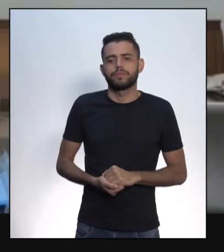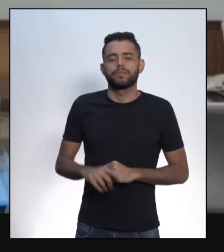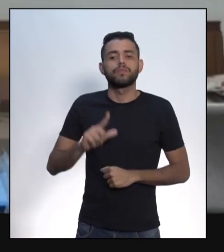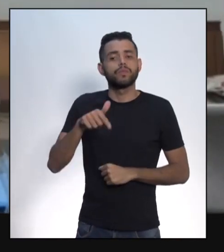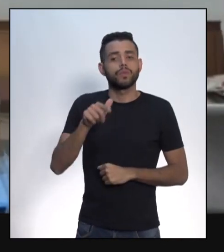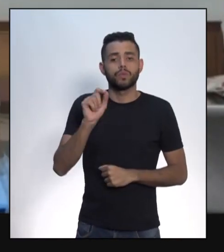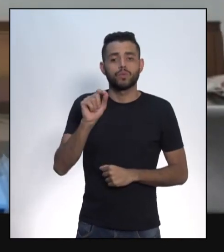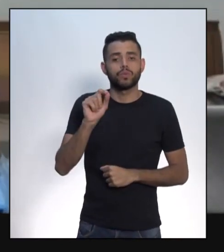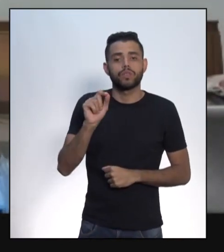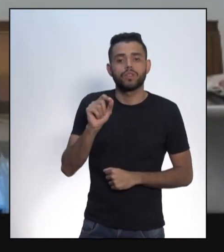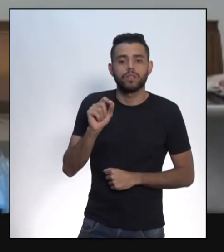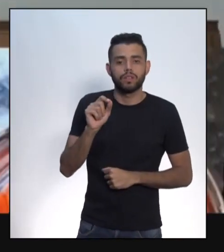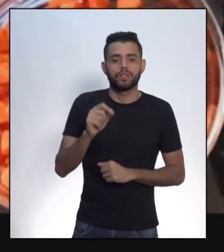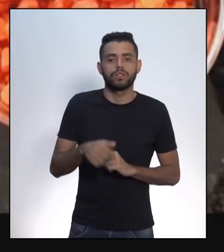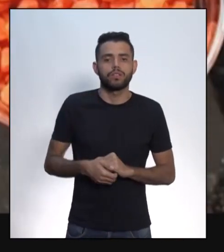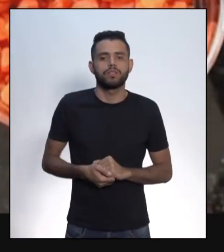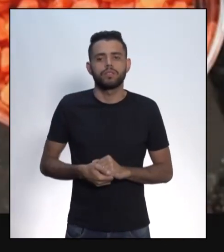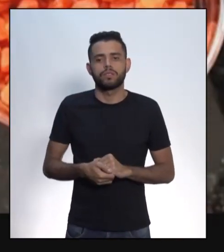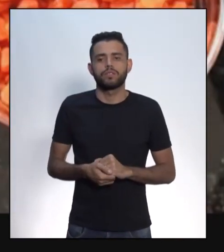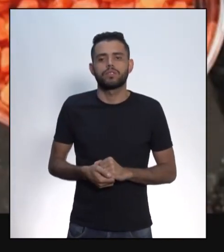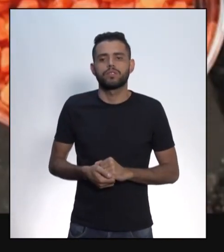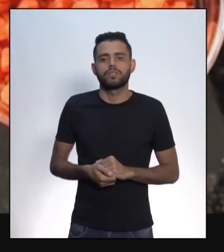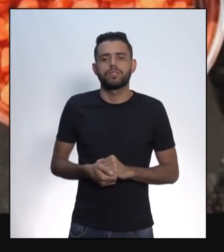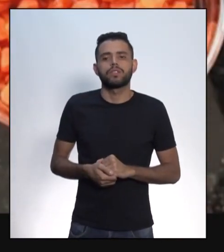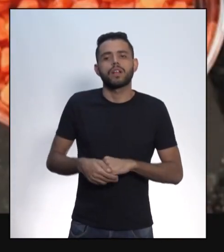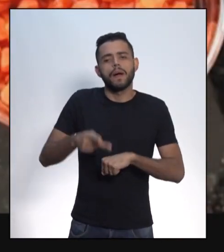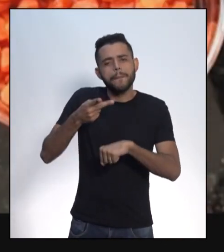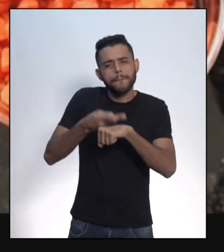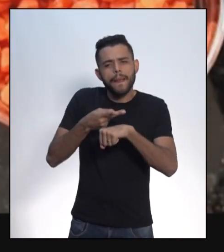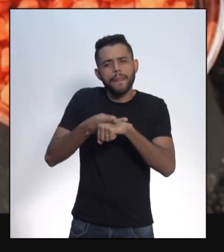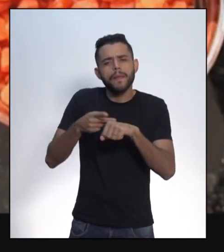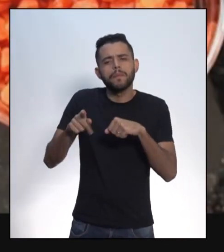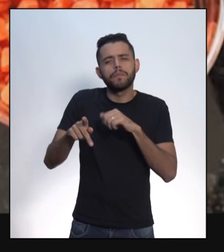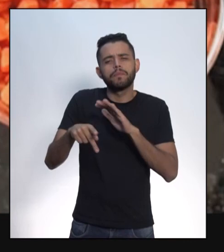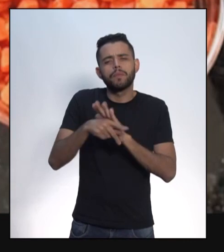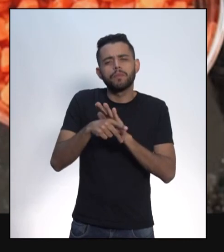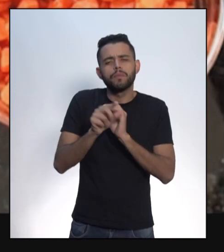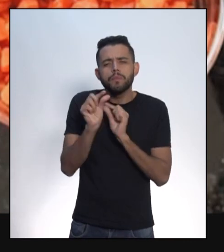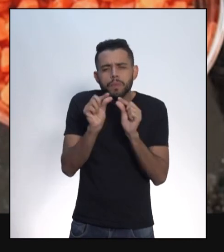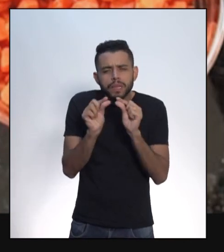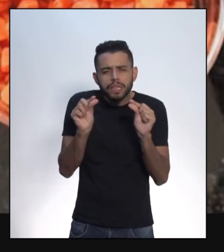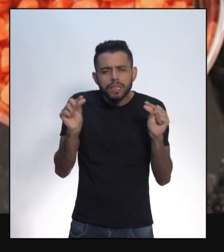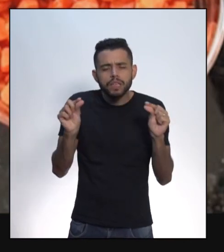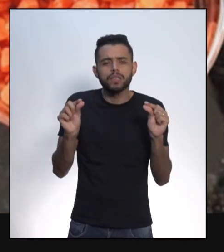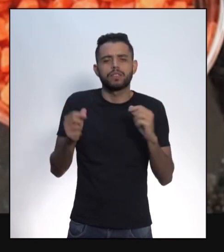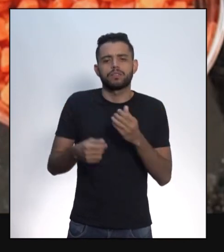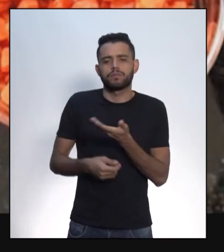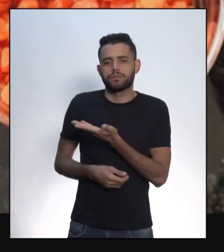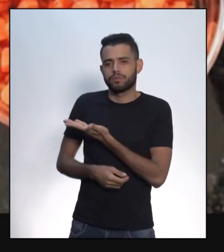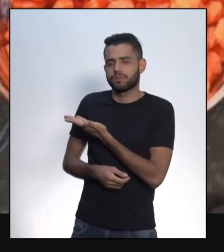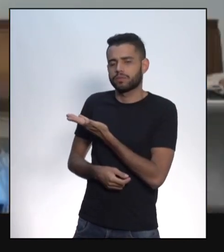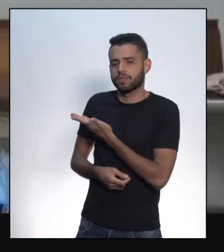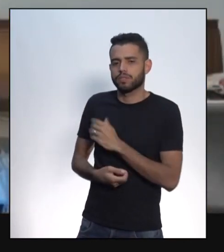Depois iremos colocar a pedra de aquário, que é um pouco mais fina.